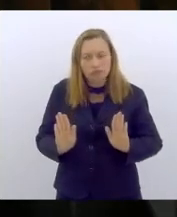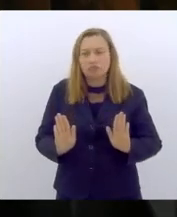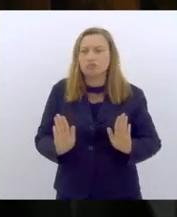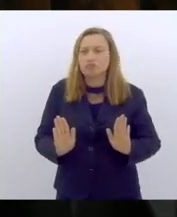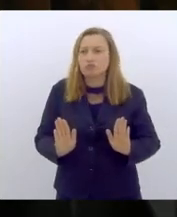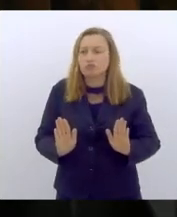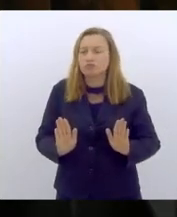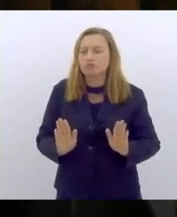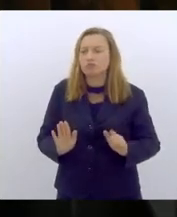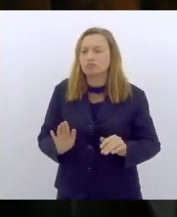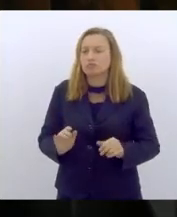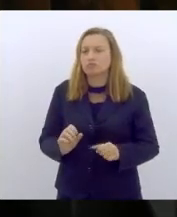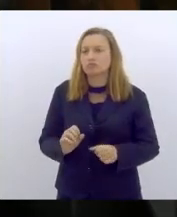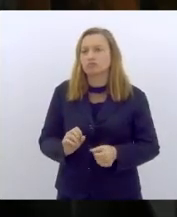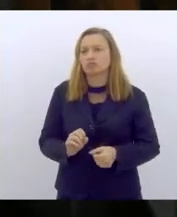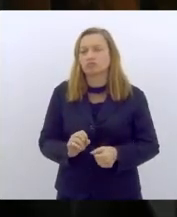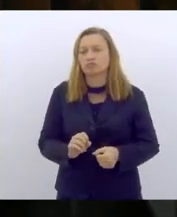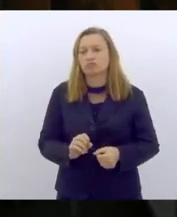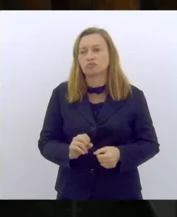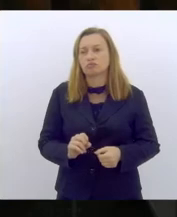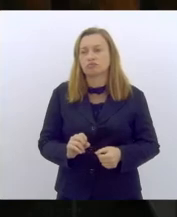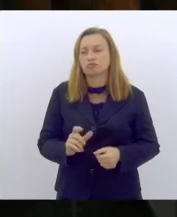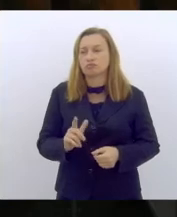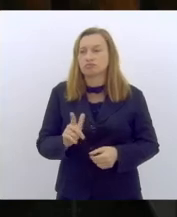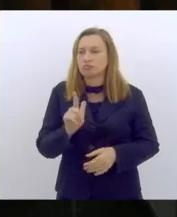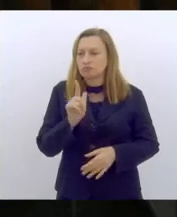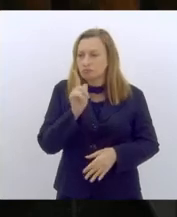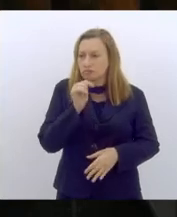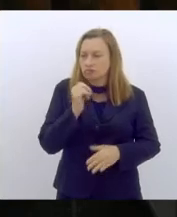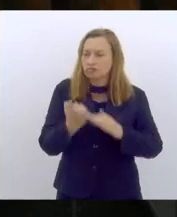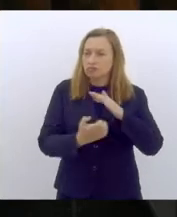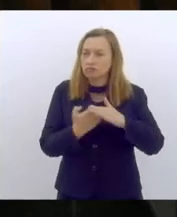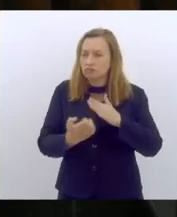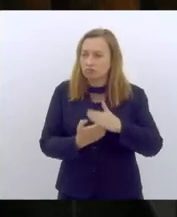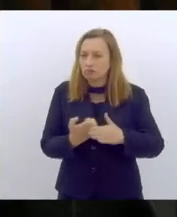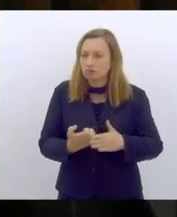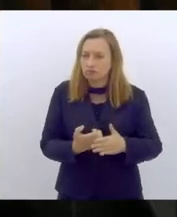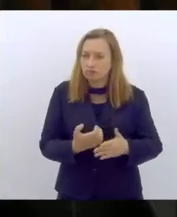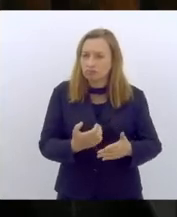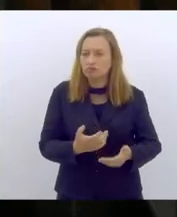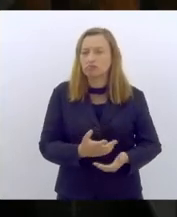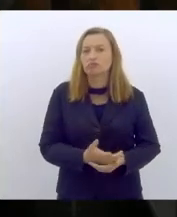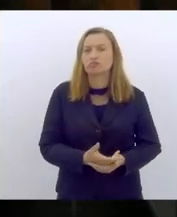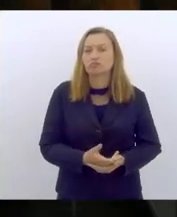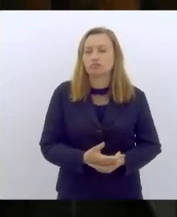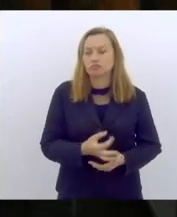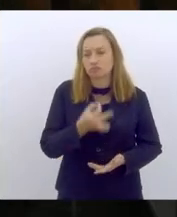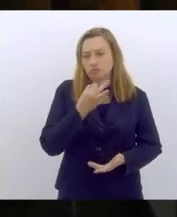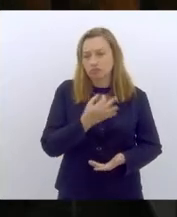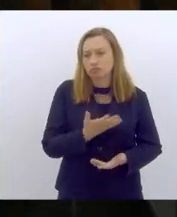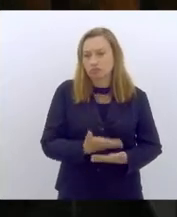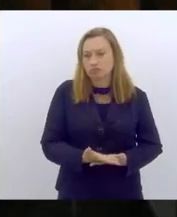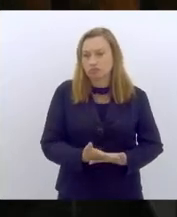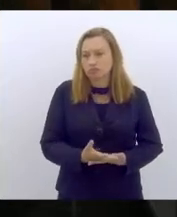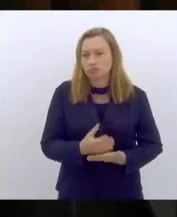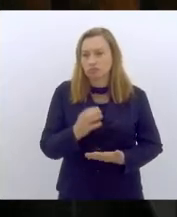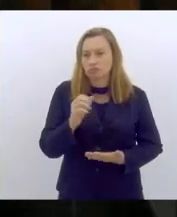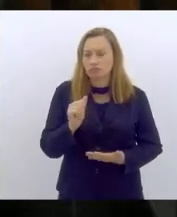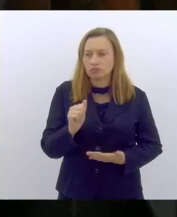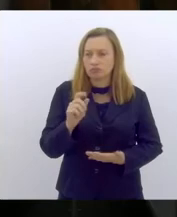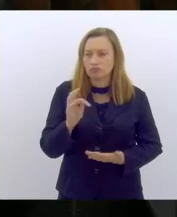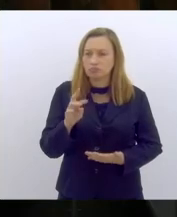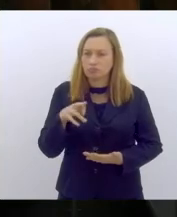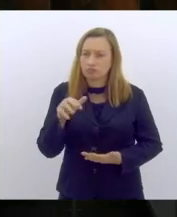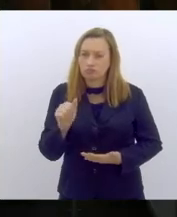da CEDAE de áreas da Cedae a iniciativa privada aí autora mínima